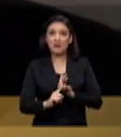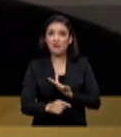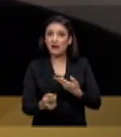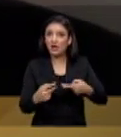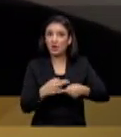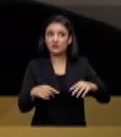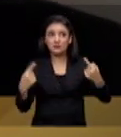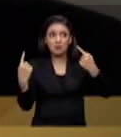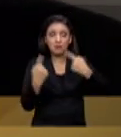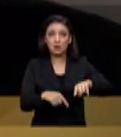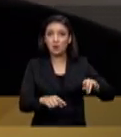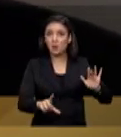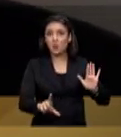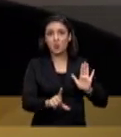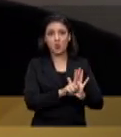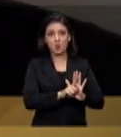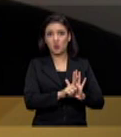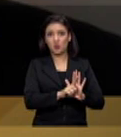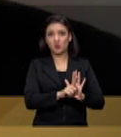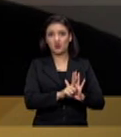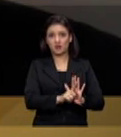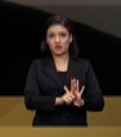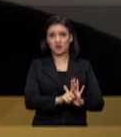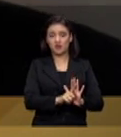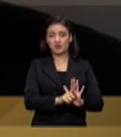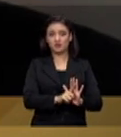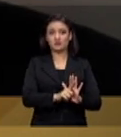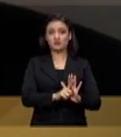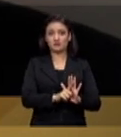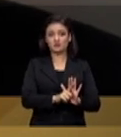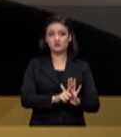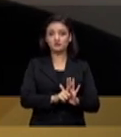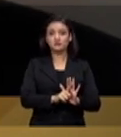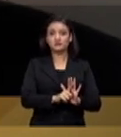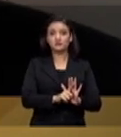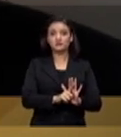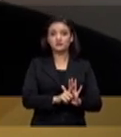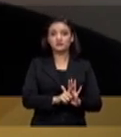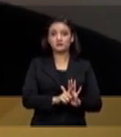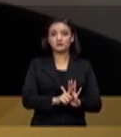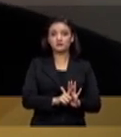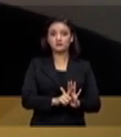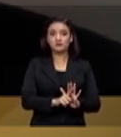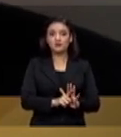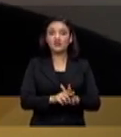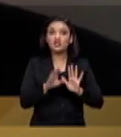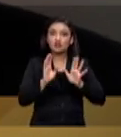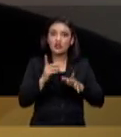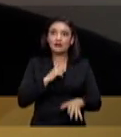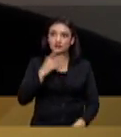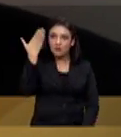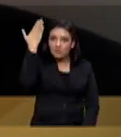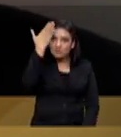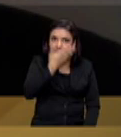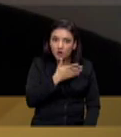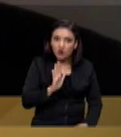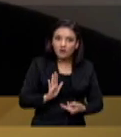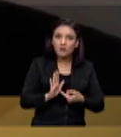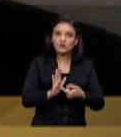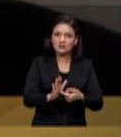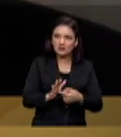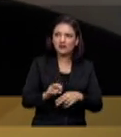ilicitudes, continuei assentando ali na decisão recorrida, ilicitudes evidenciadas com o avanço